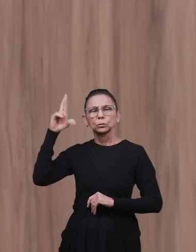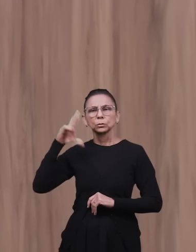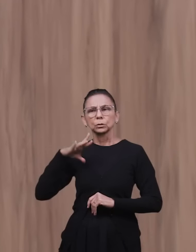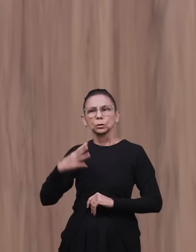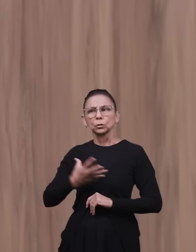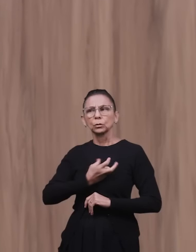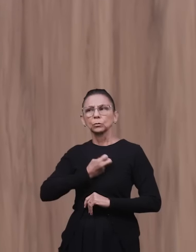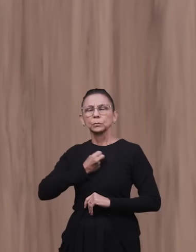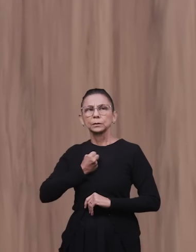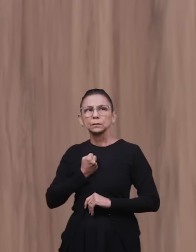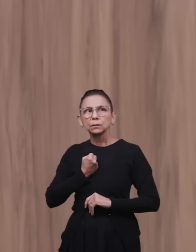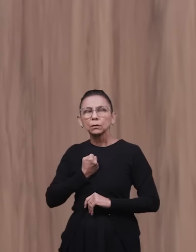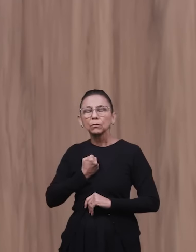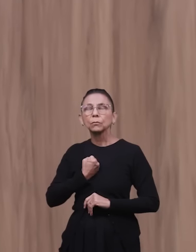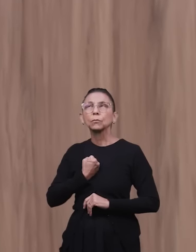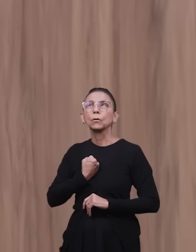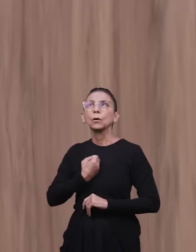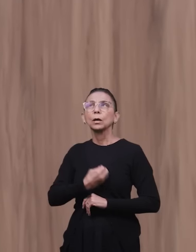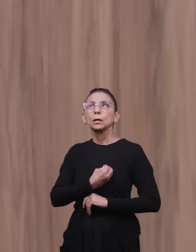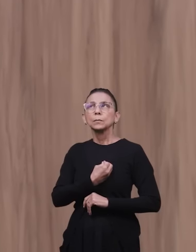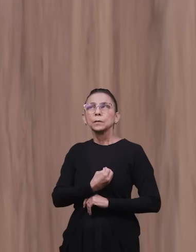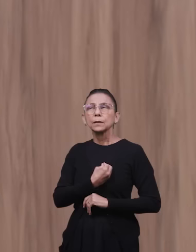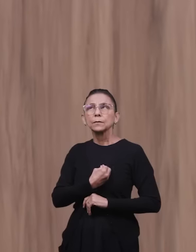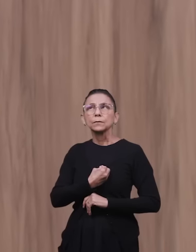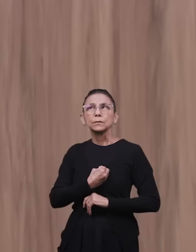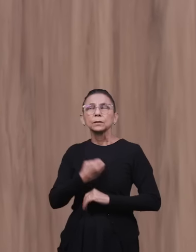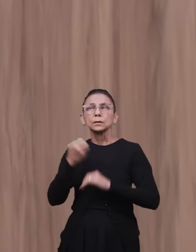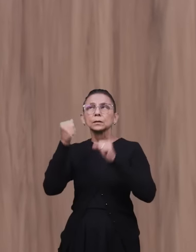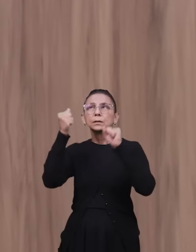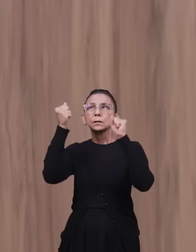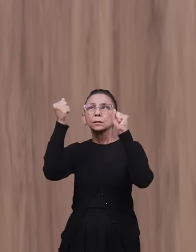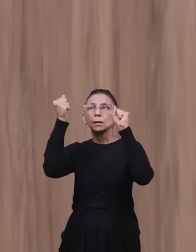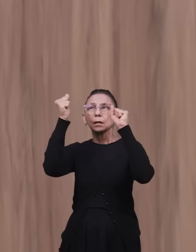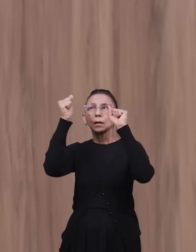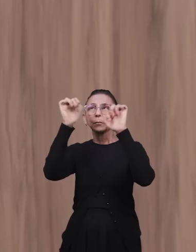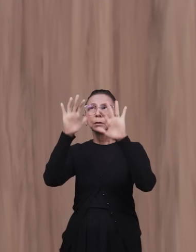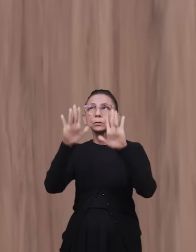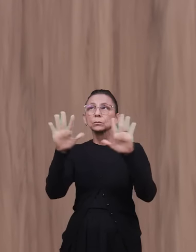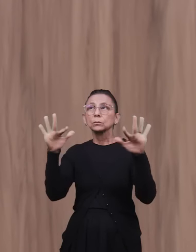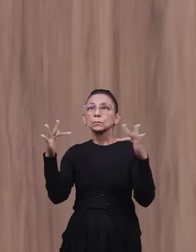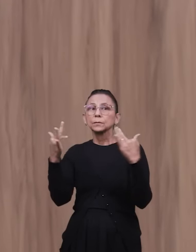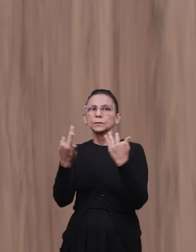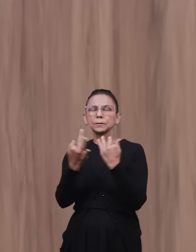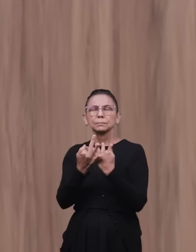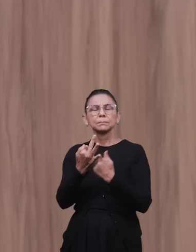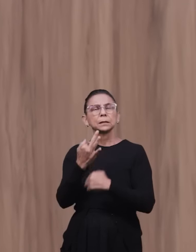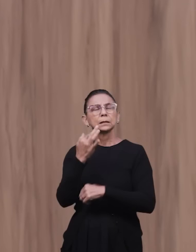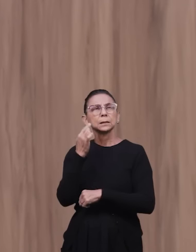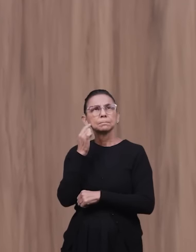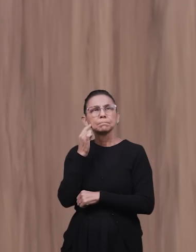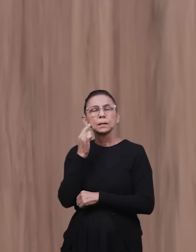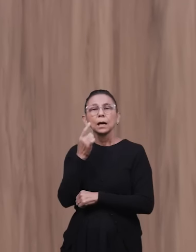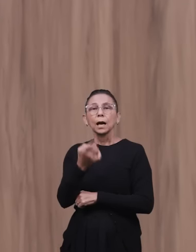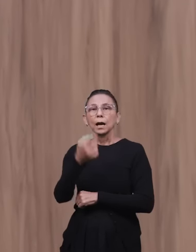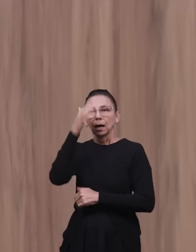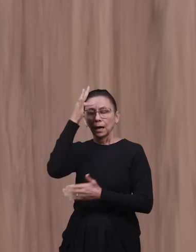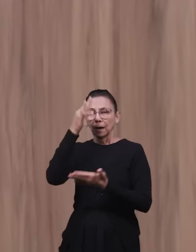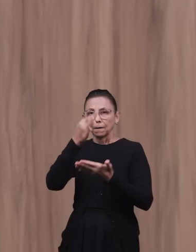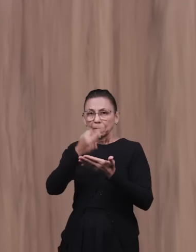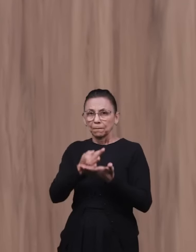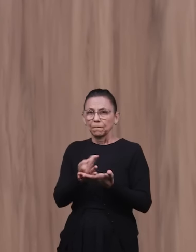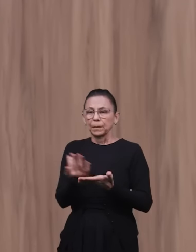como o Senhor o edificou e também abençoou o seu lar. E ele se aquebrantará, a